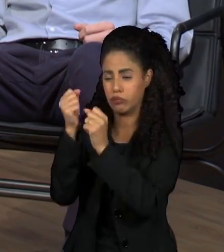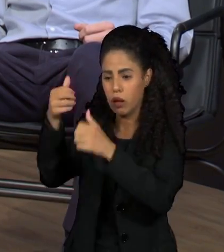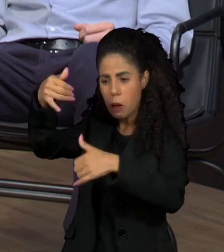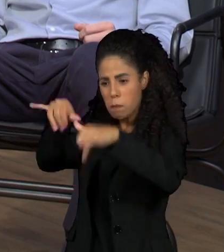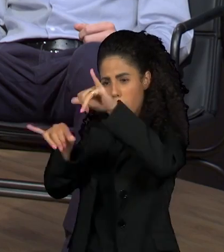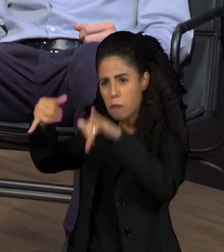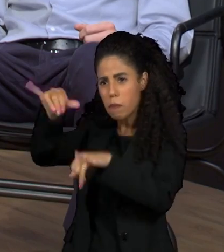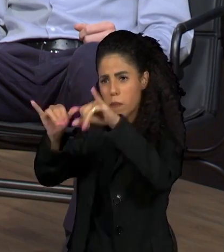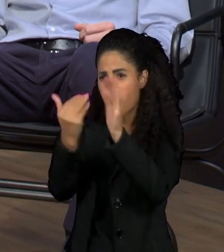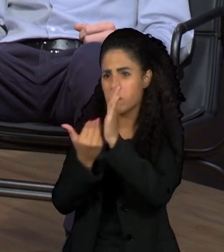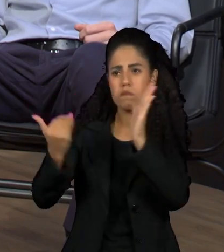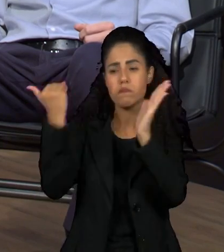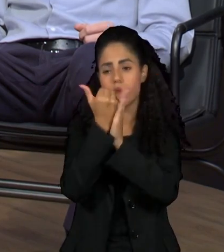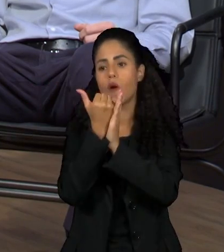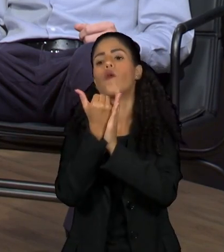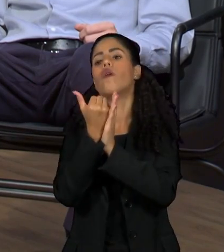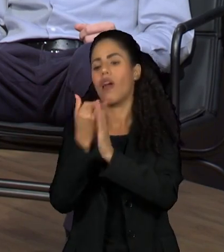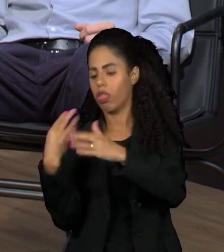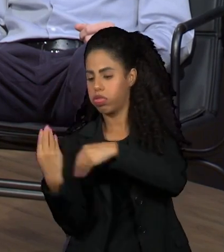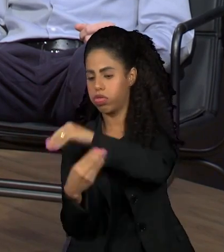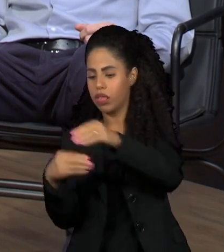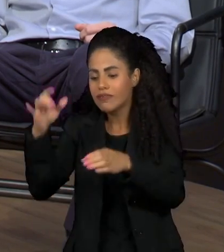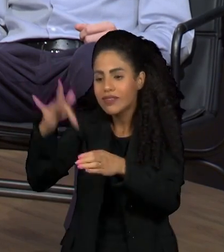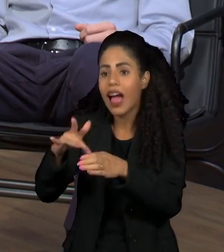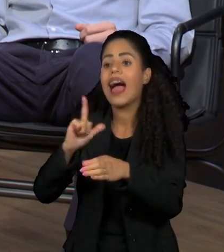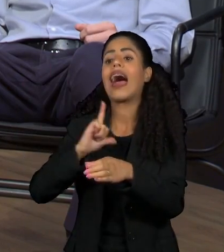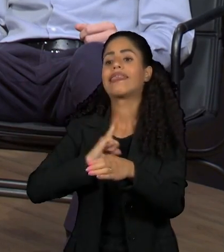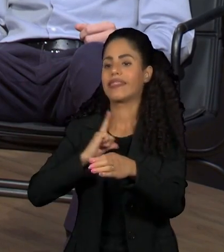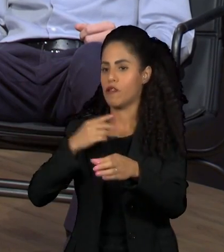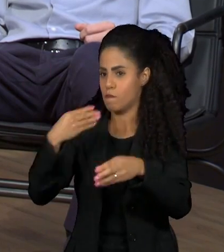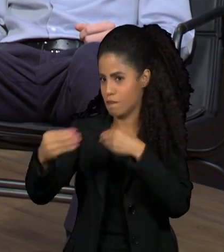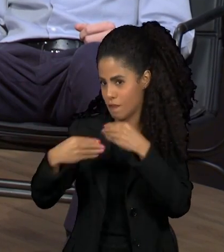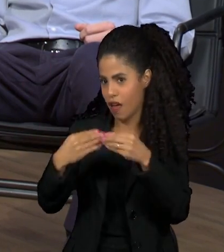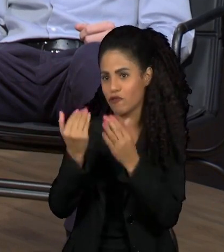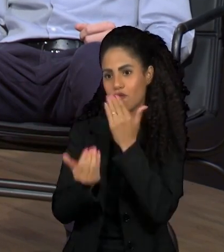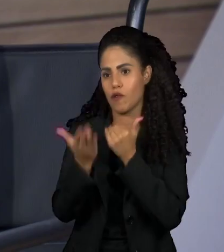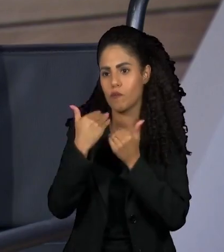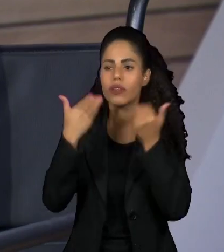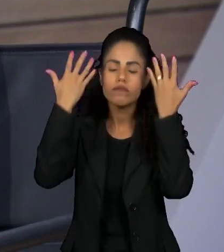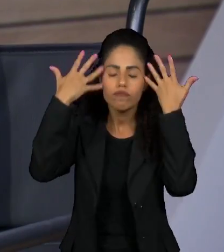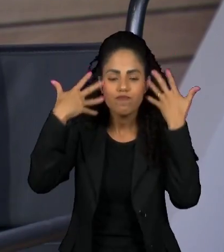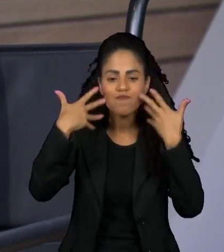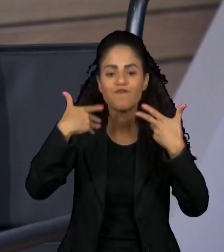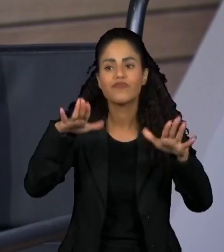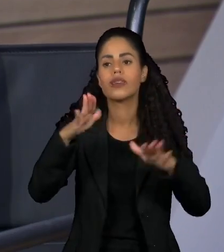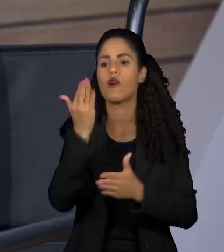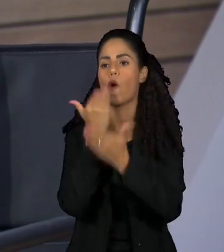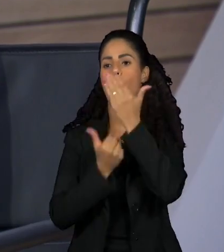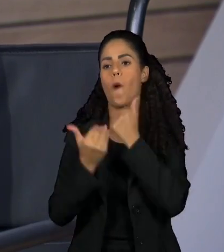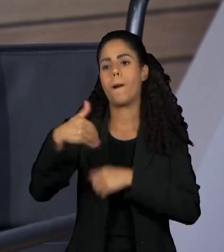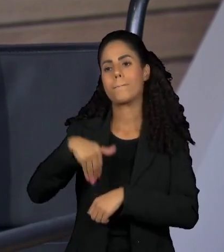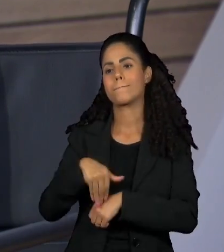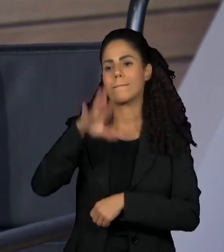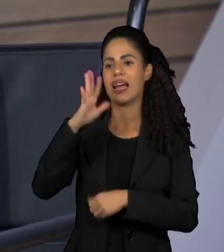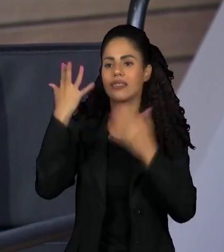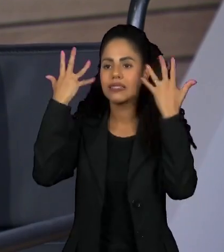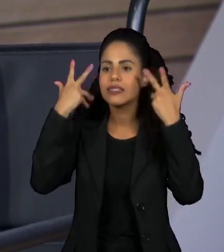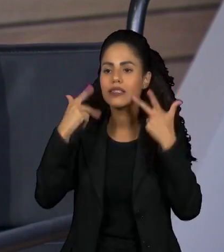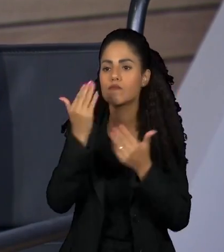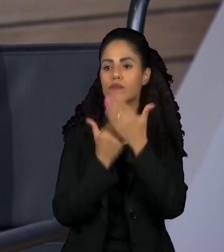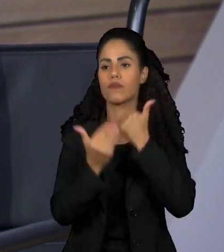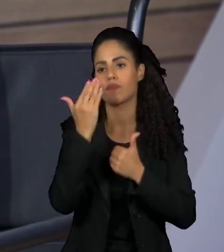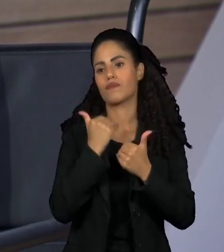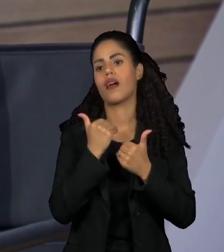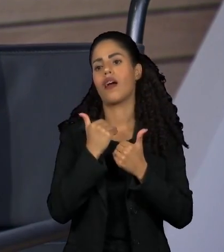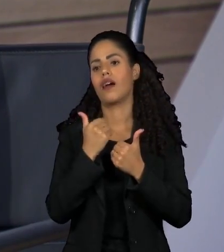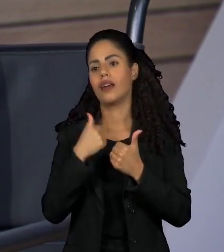duas indústrias que andam muito junto. Então, quanto mais comida in natura você consumir na sua casa, menos